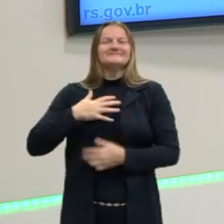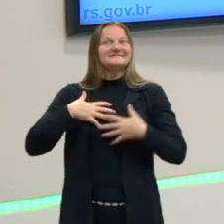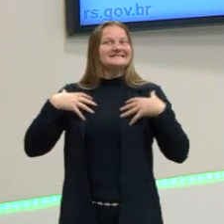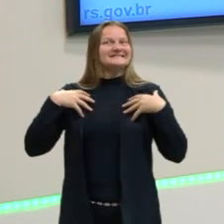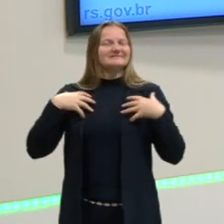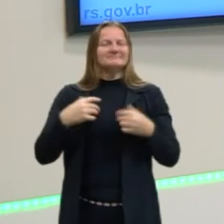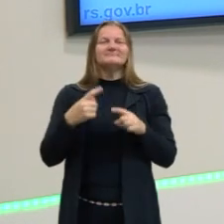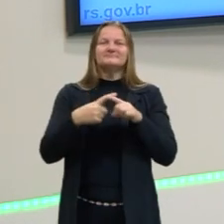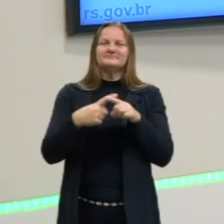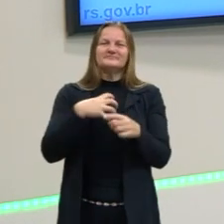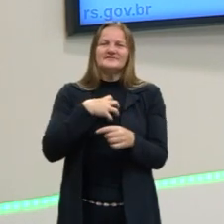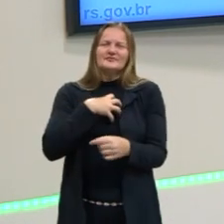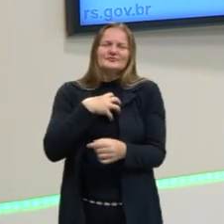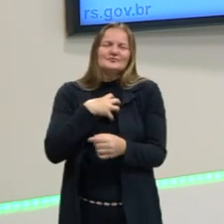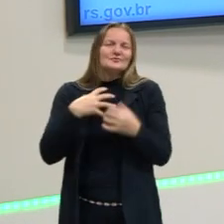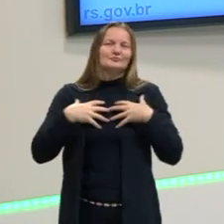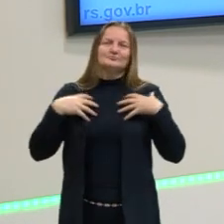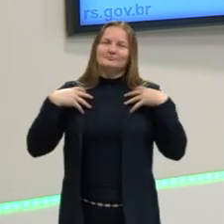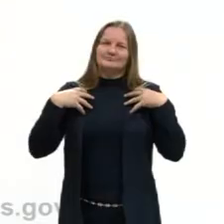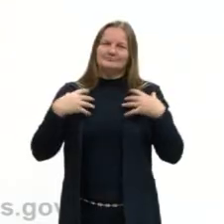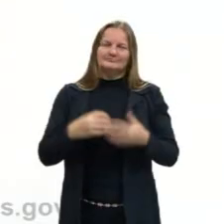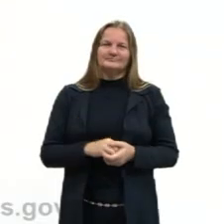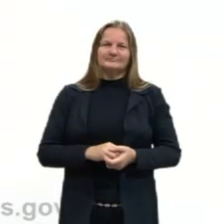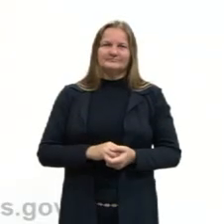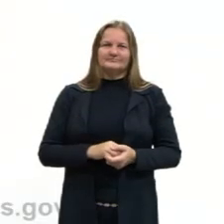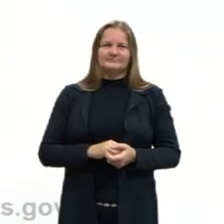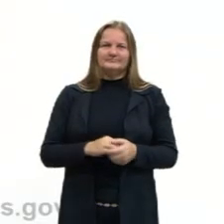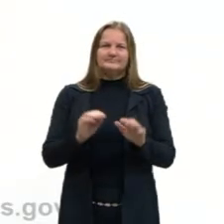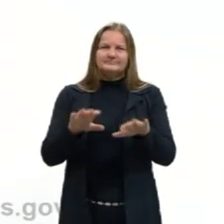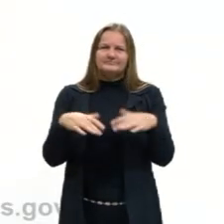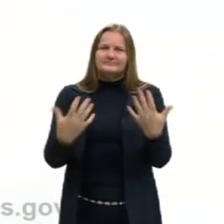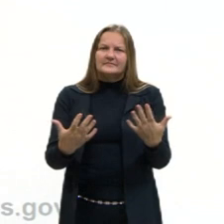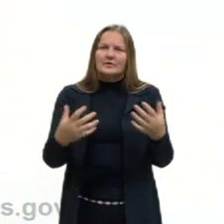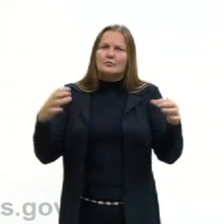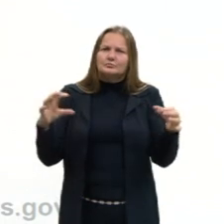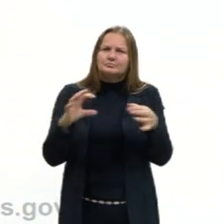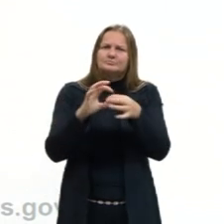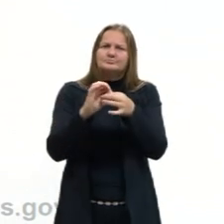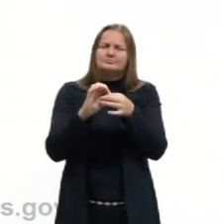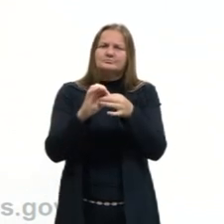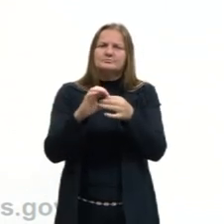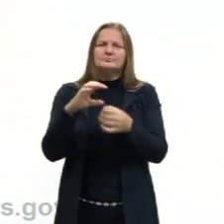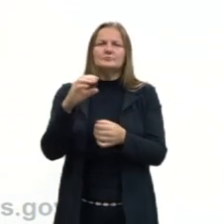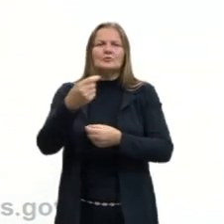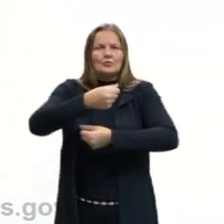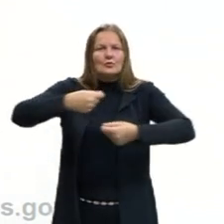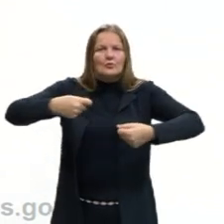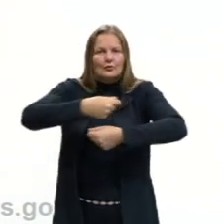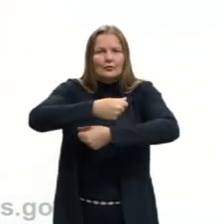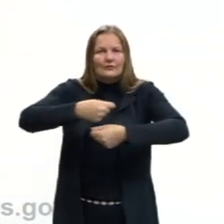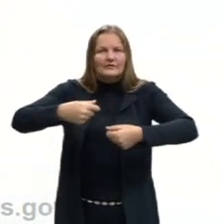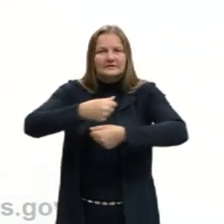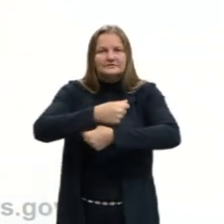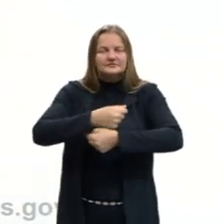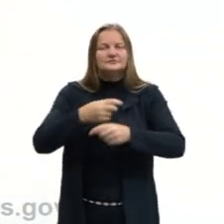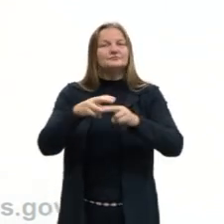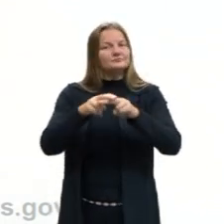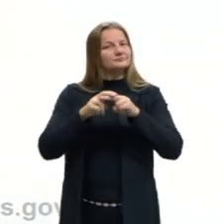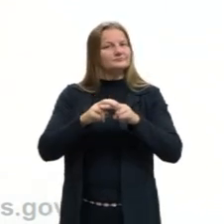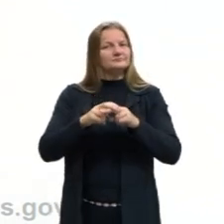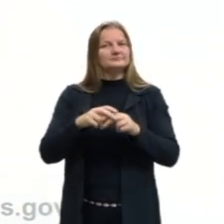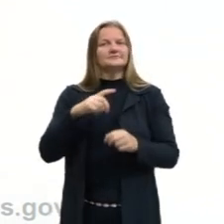a gente se sente bem tá então nas ligações covalentes Exatamente isso para os